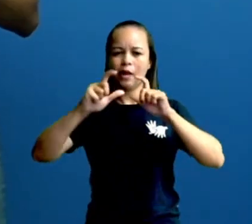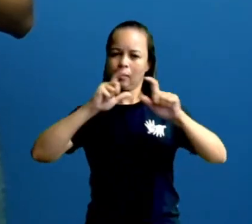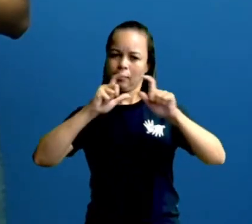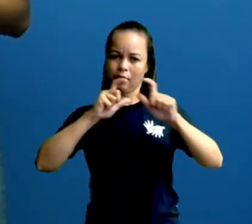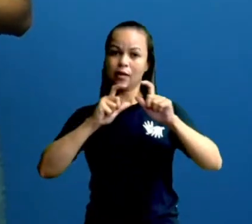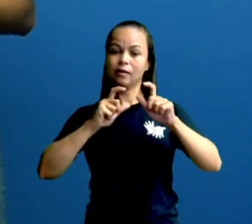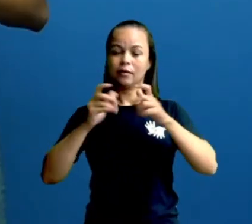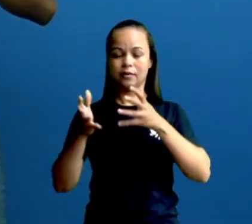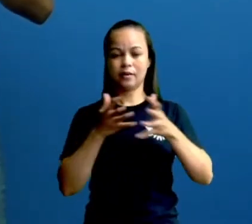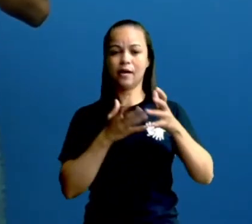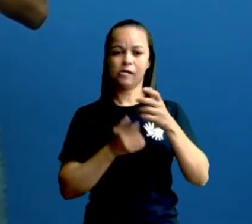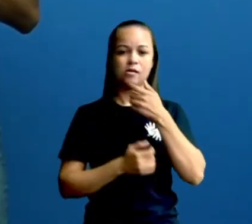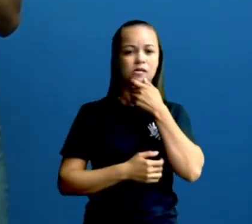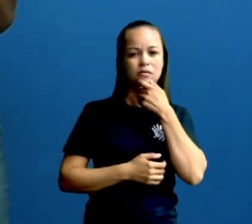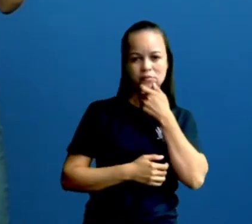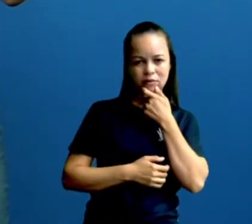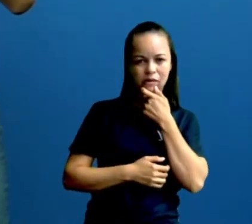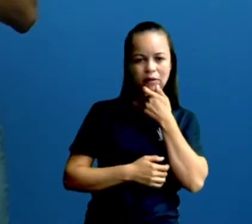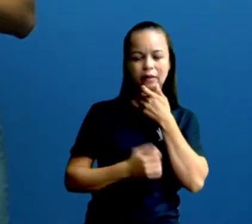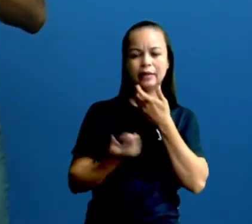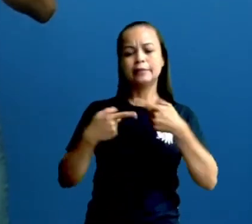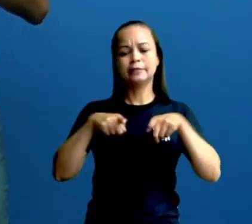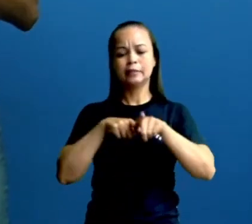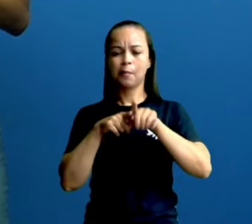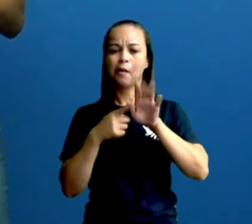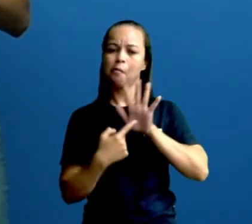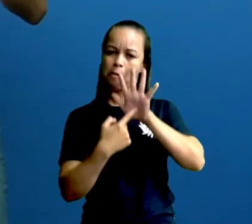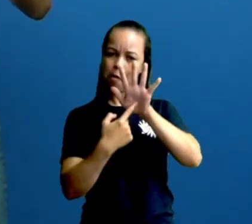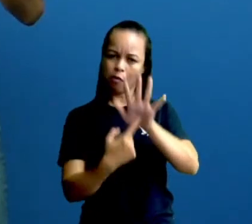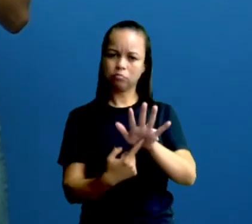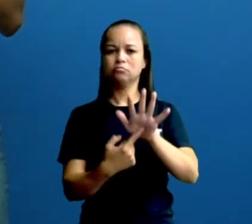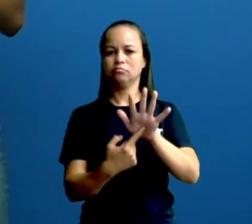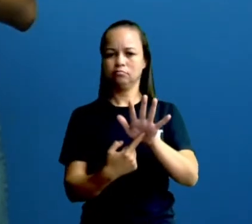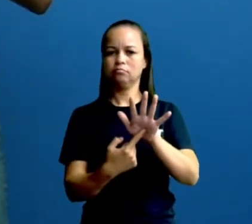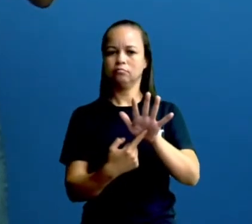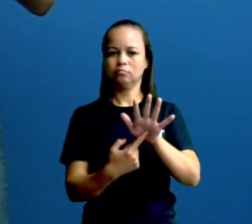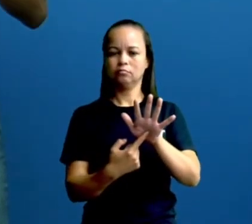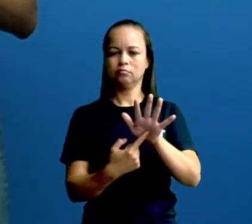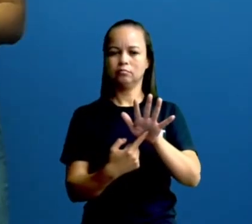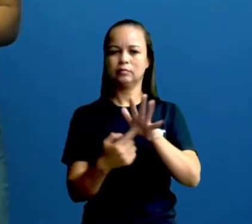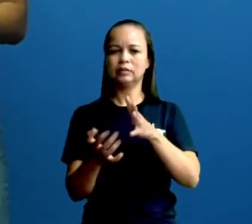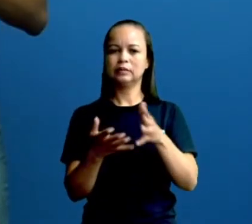em língua inglesa e também mostrar